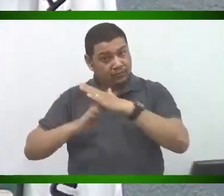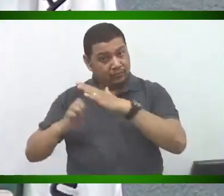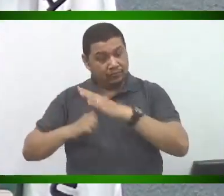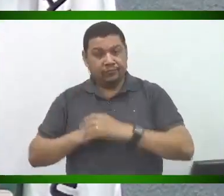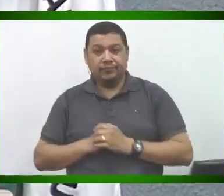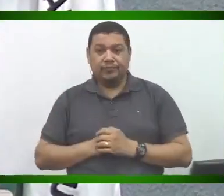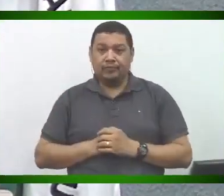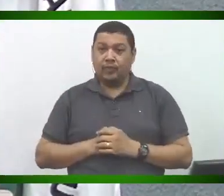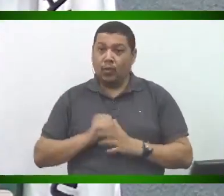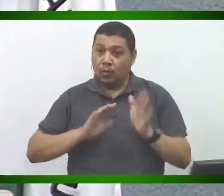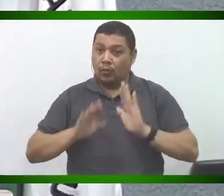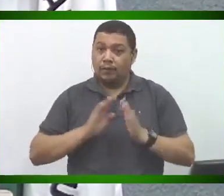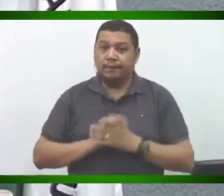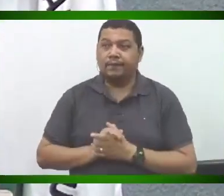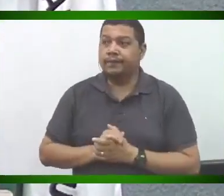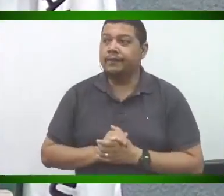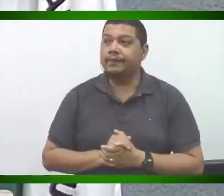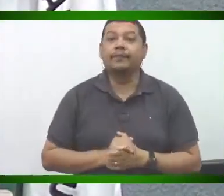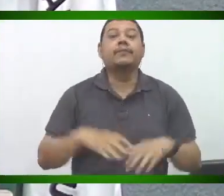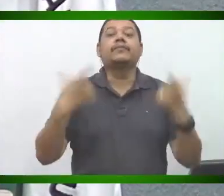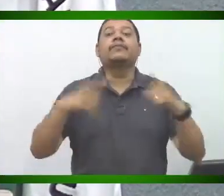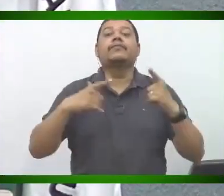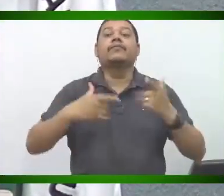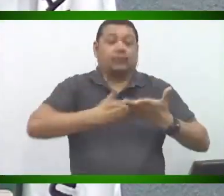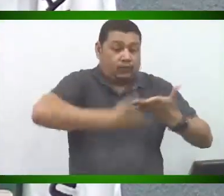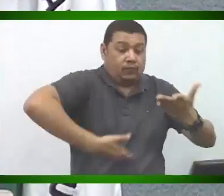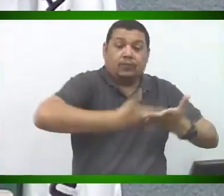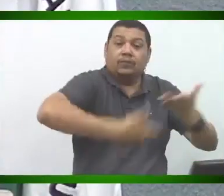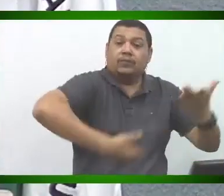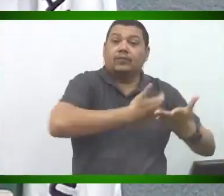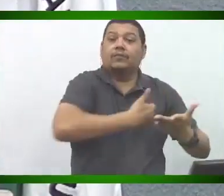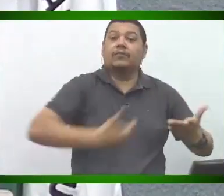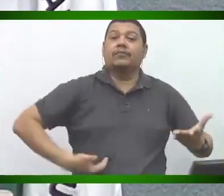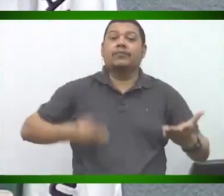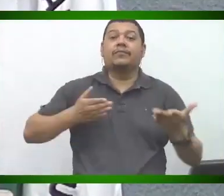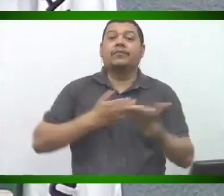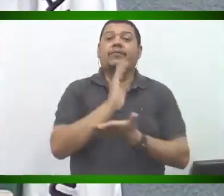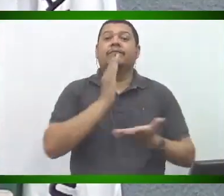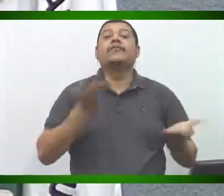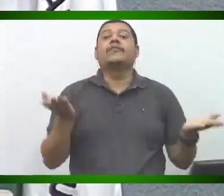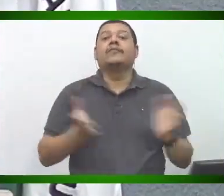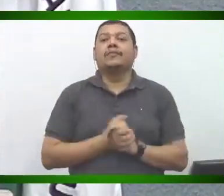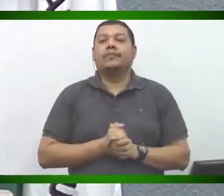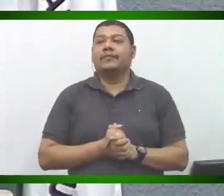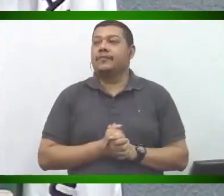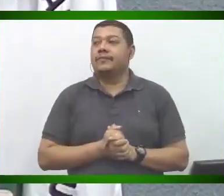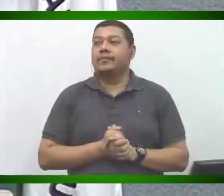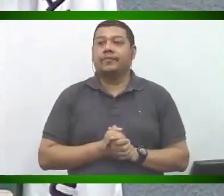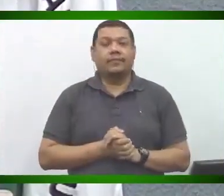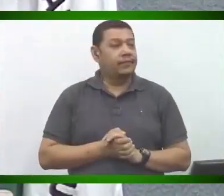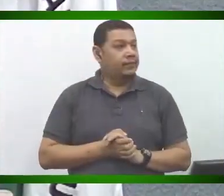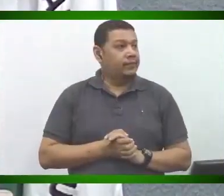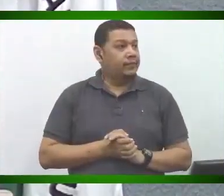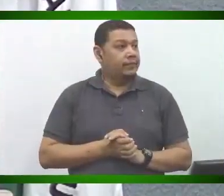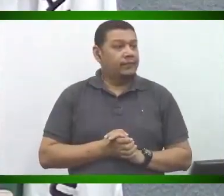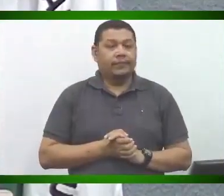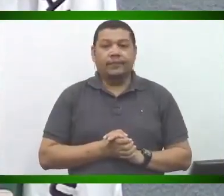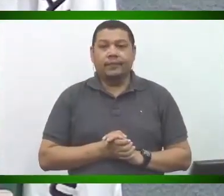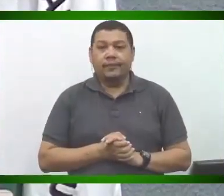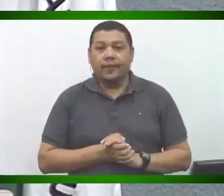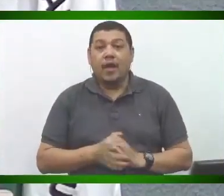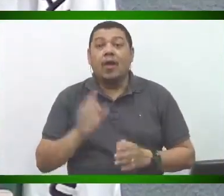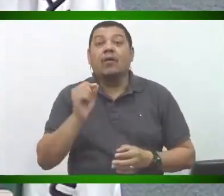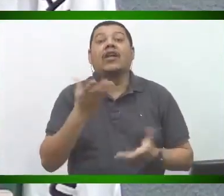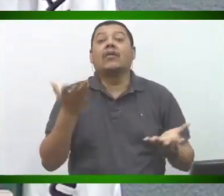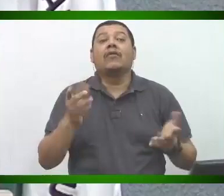Terceirizada. Cadê os concursos públicos? que vocês querem fazer com a saúde pública